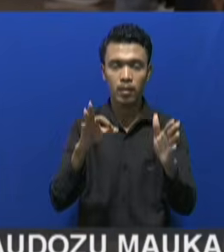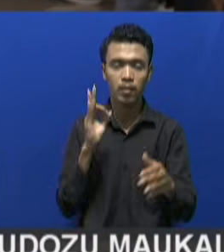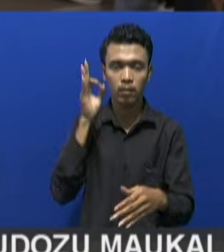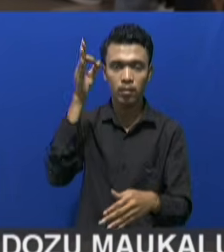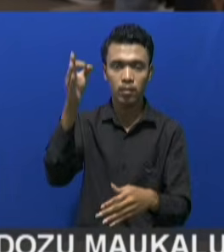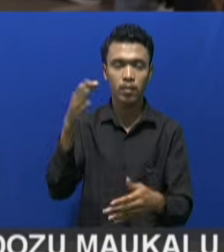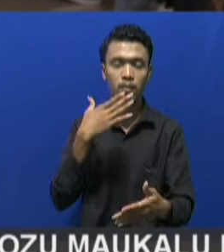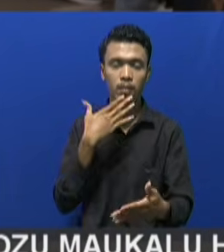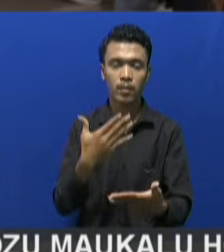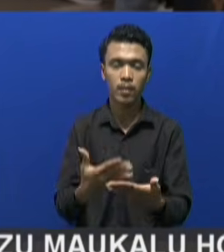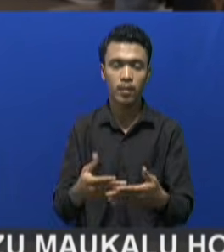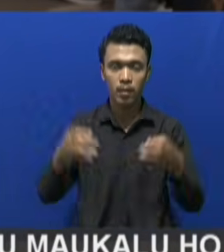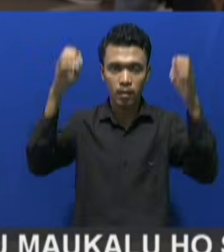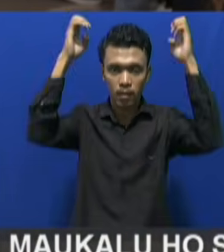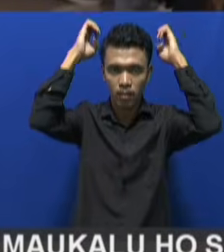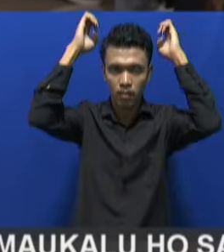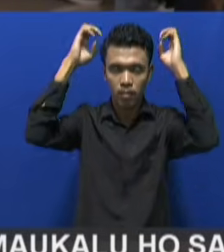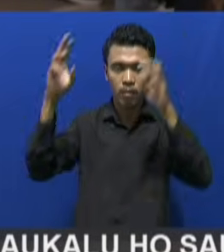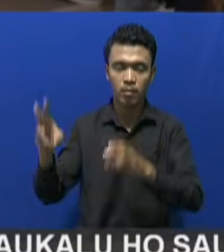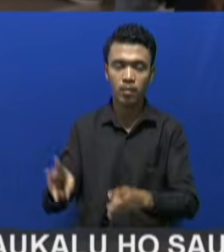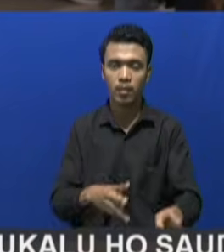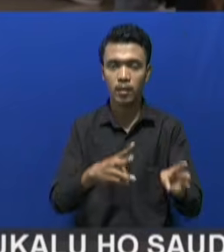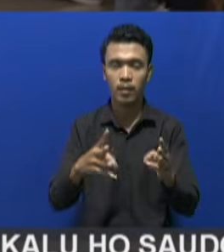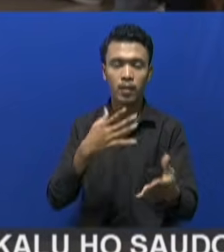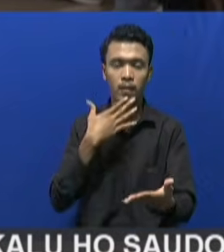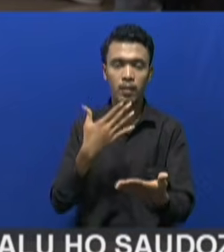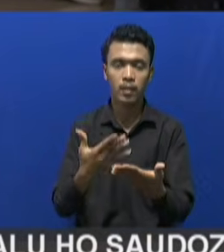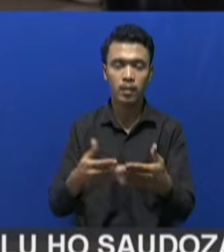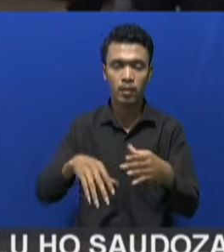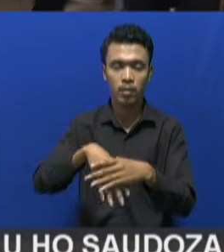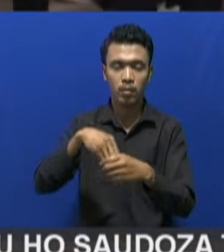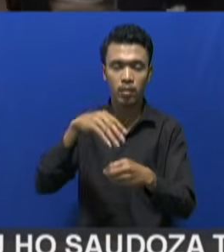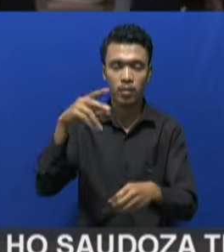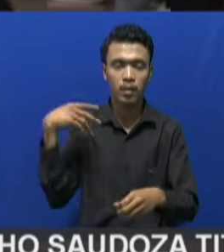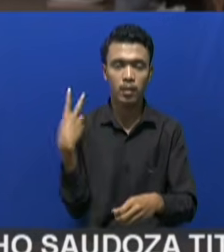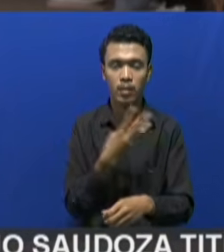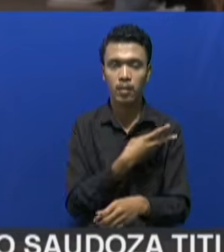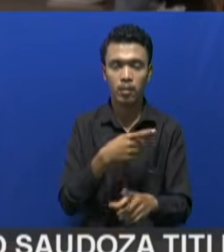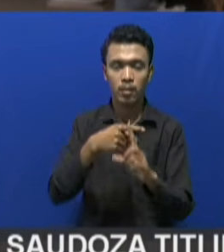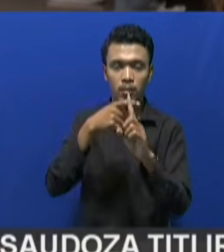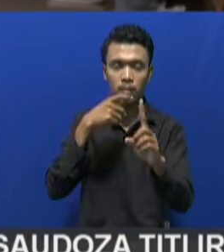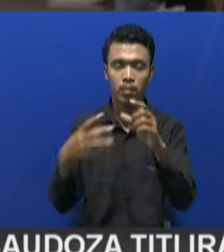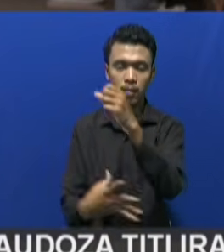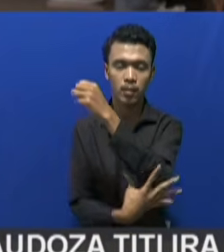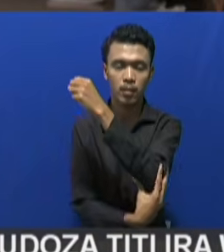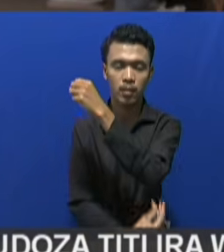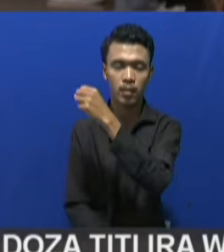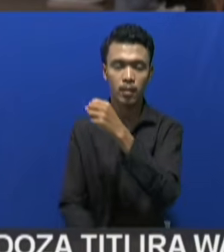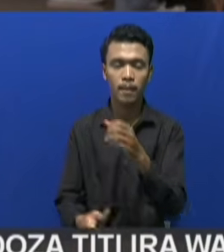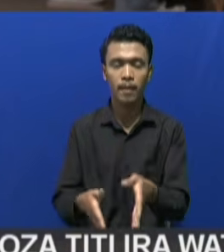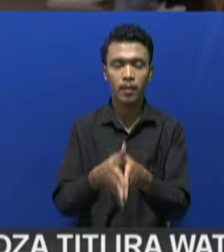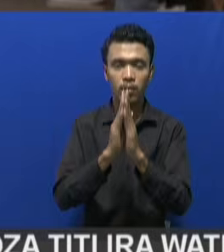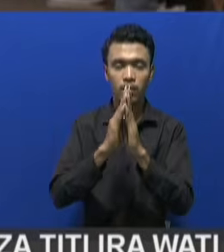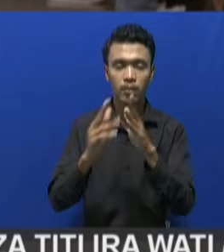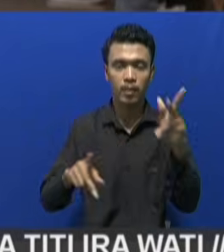dia e educação magdalang ne bem dia ato a hakore ita husi kiak no muket tamane a husuba beneficiário